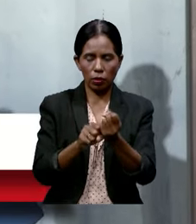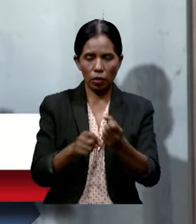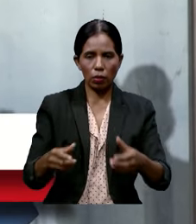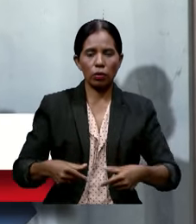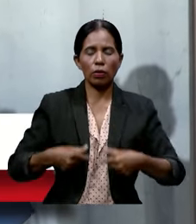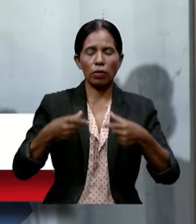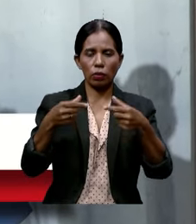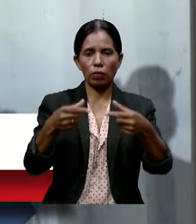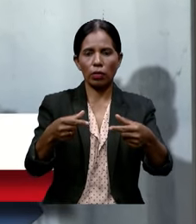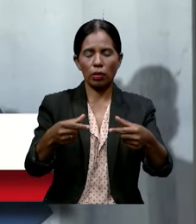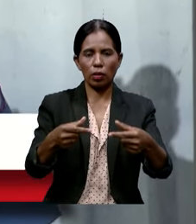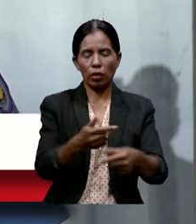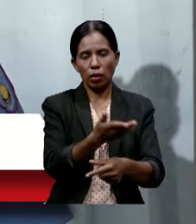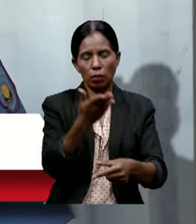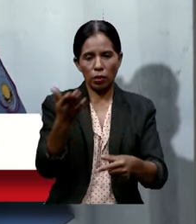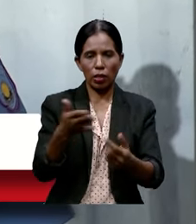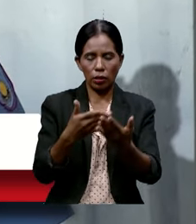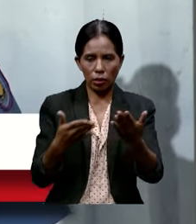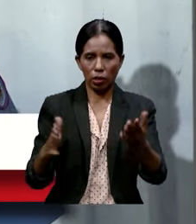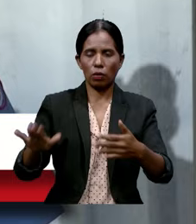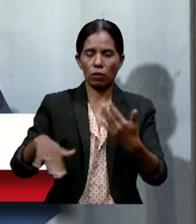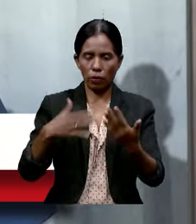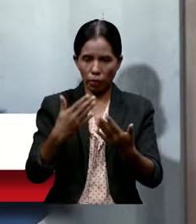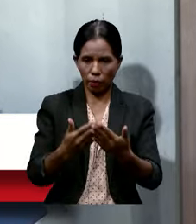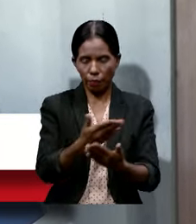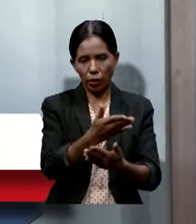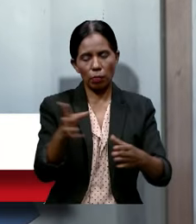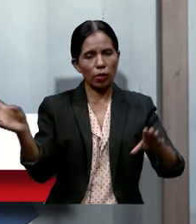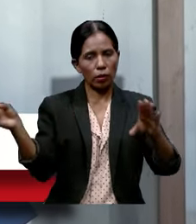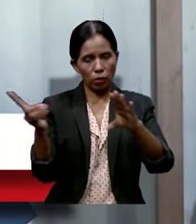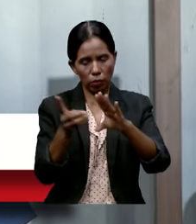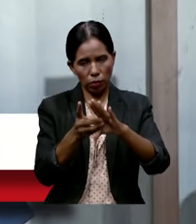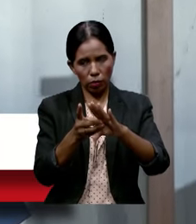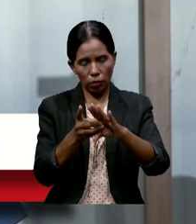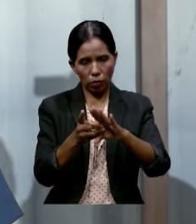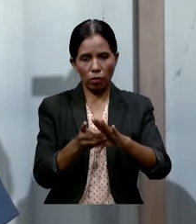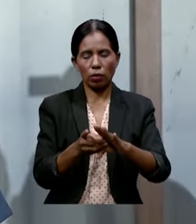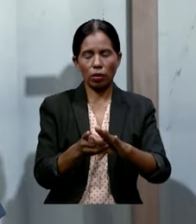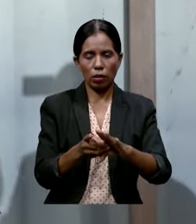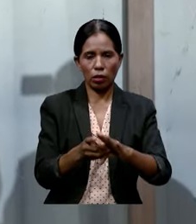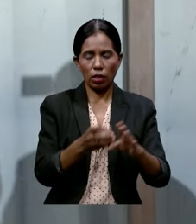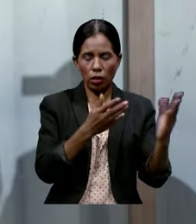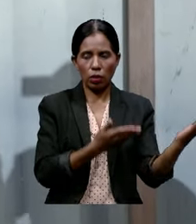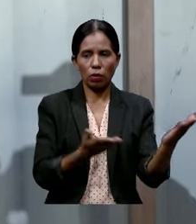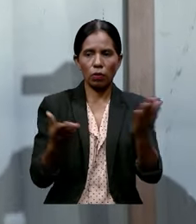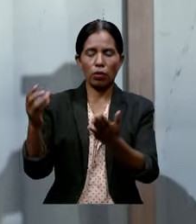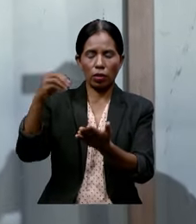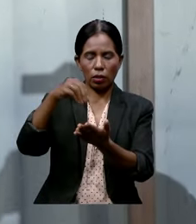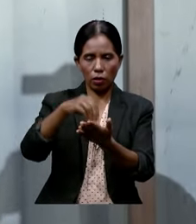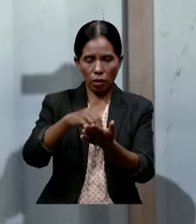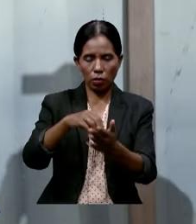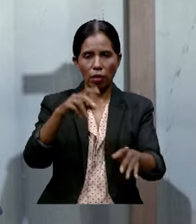entrega imini atributo sira imini documentos Roto se hatama ia ficha